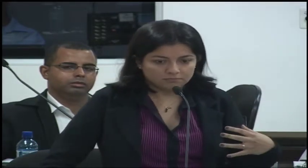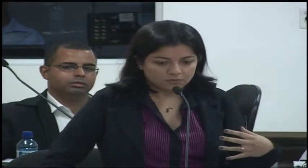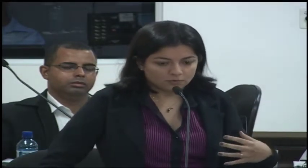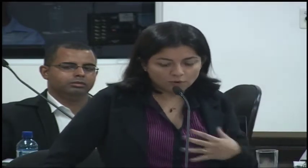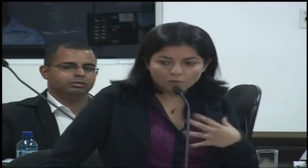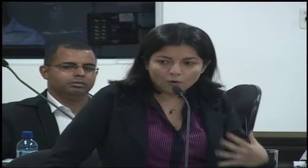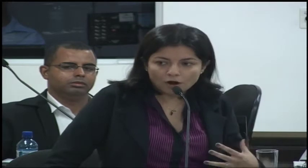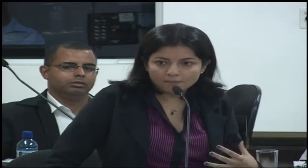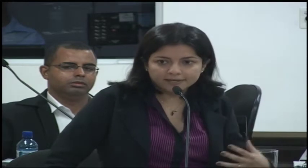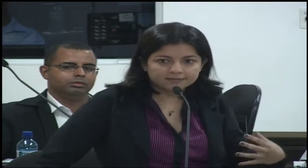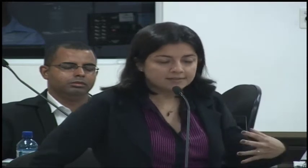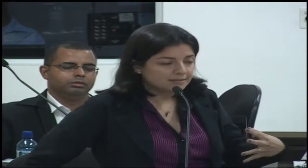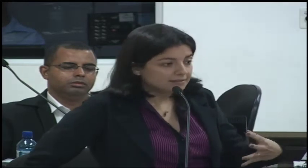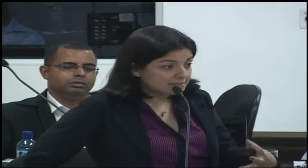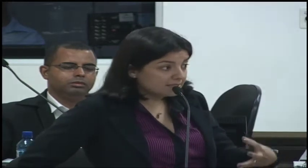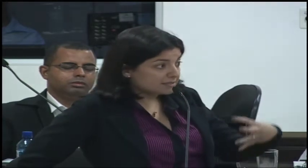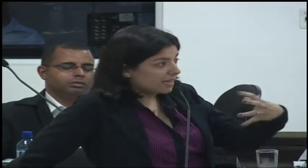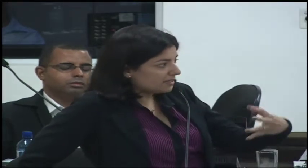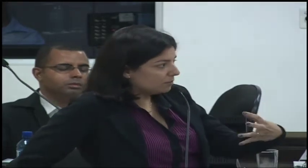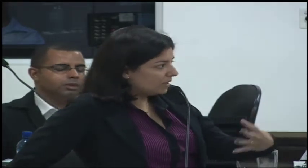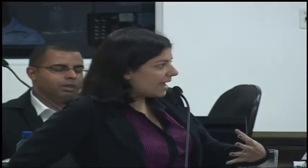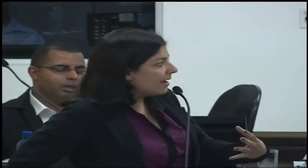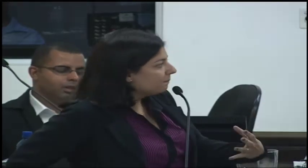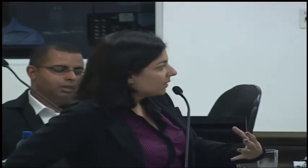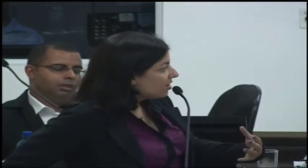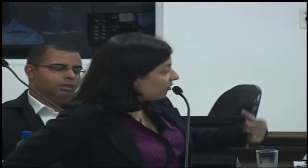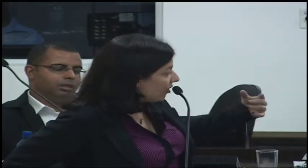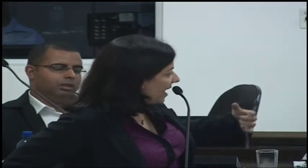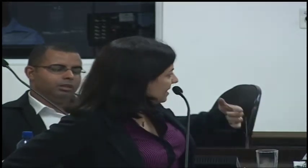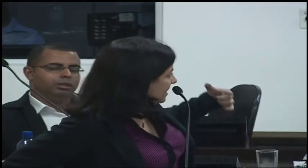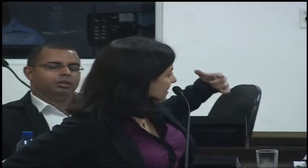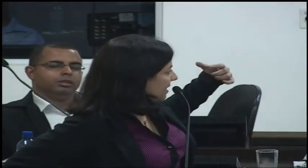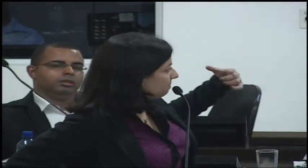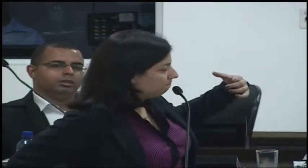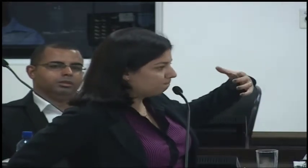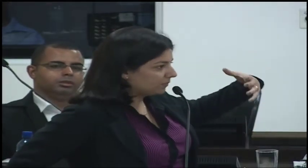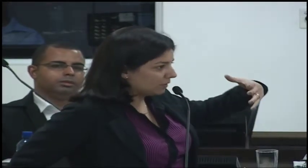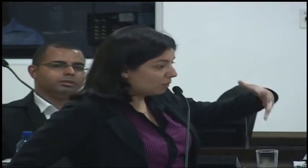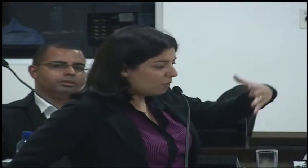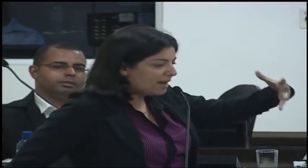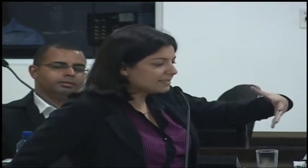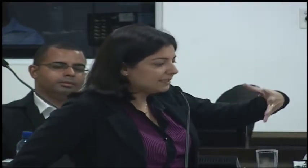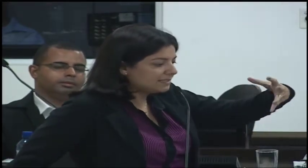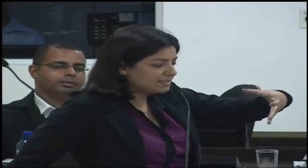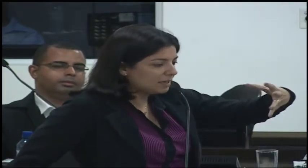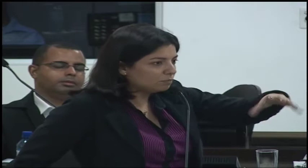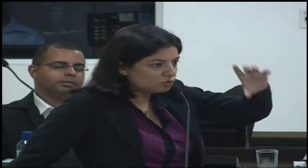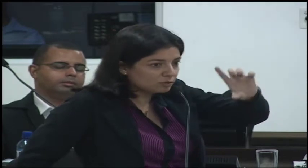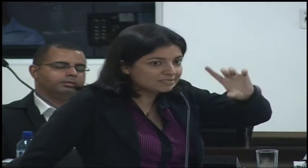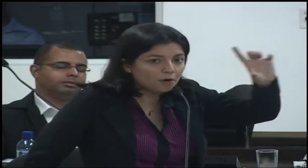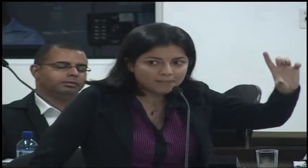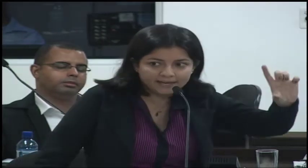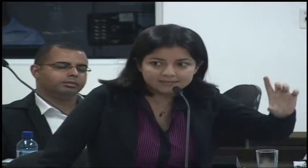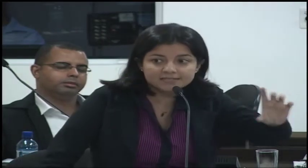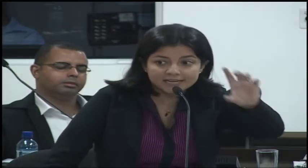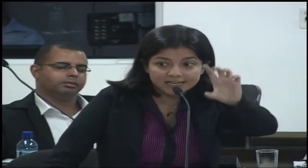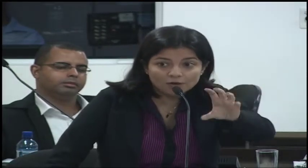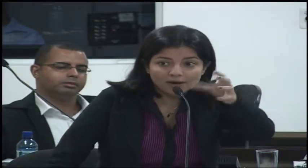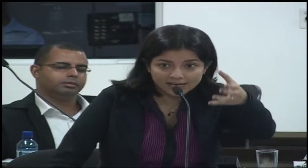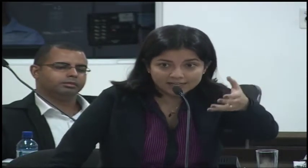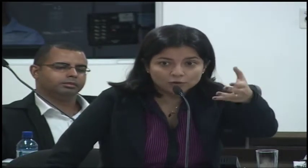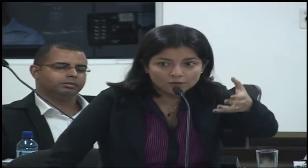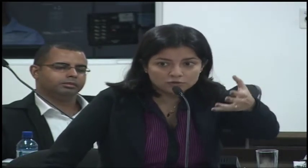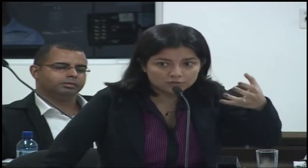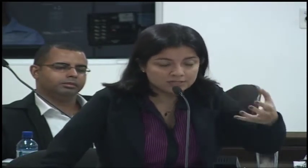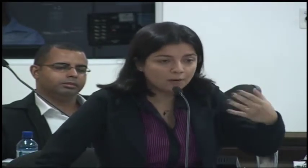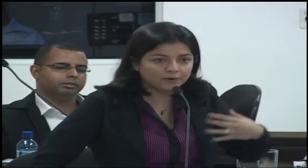como homem se sente mulher fez essa tomou essa decisão judicialmente inserir ou